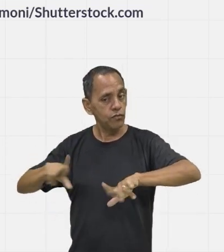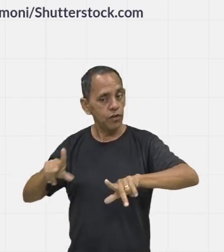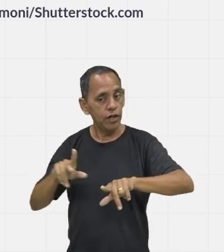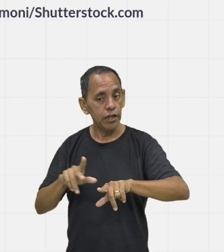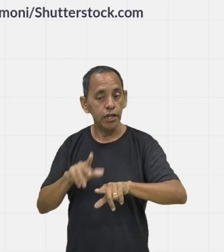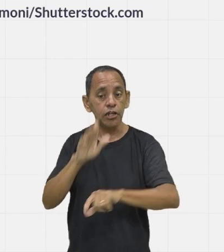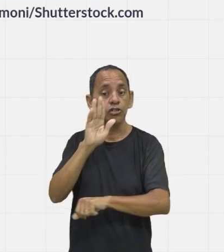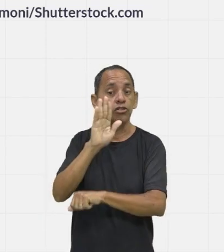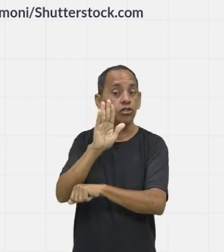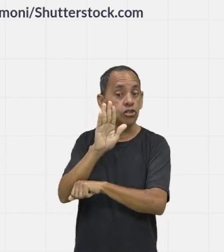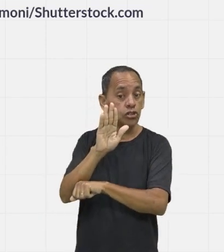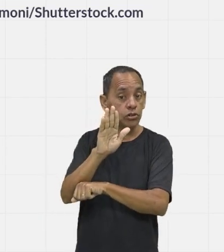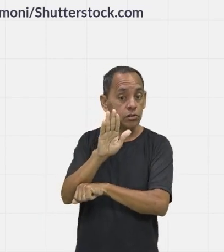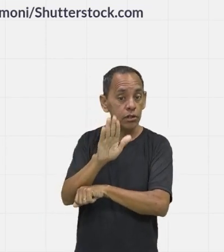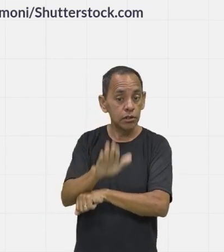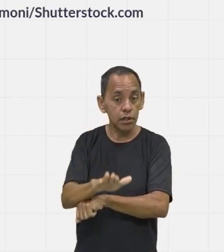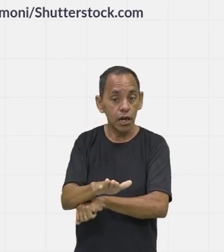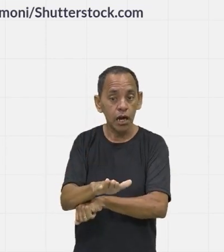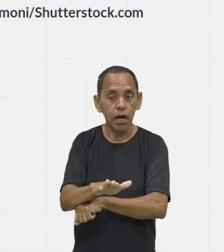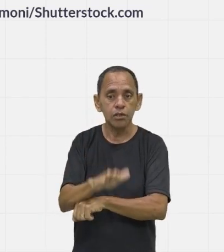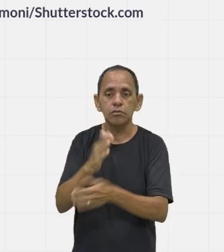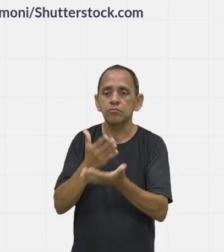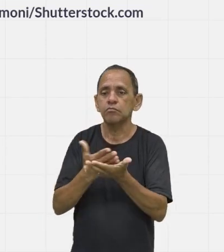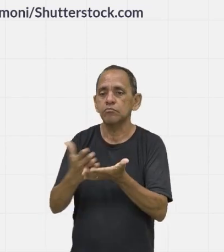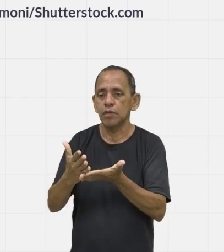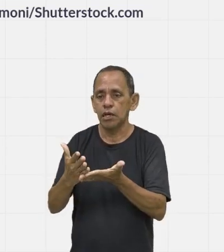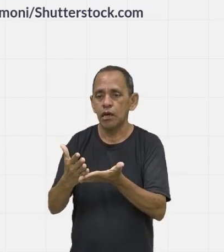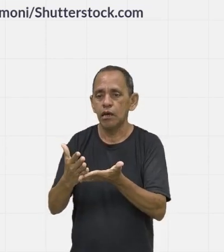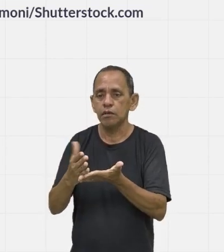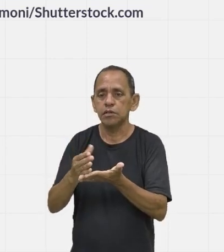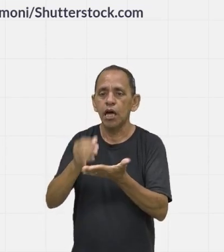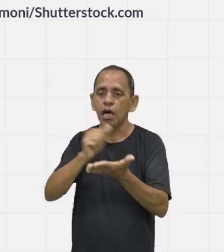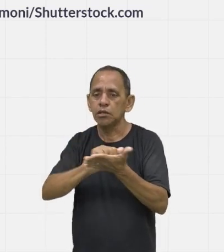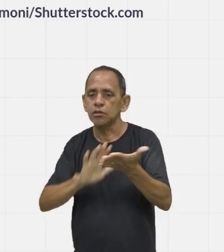inicia suas atividades com atividade